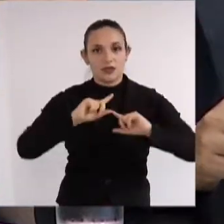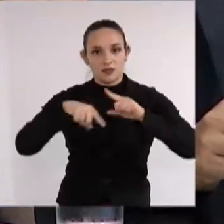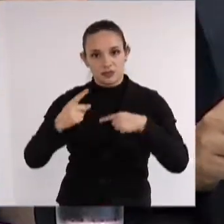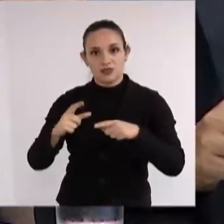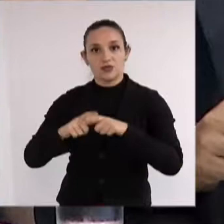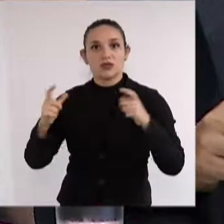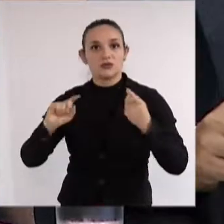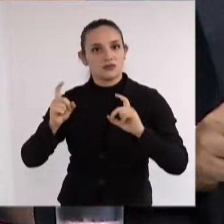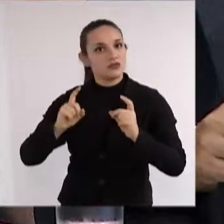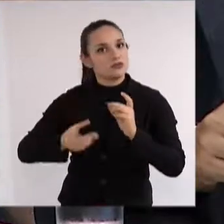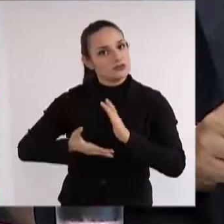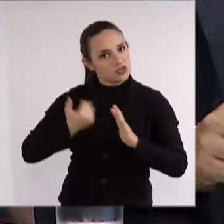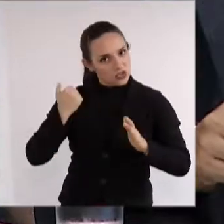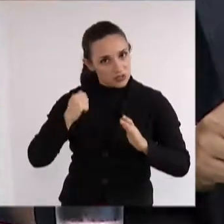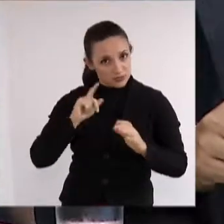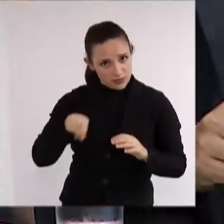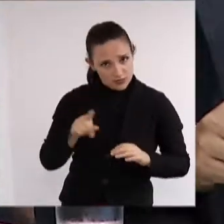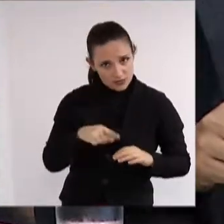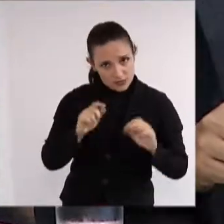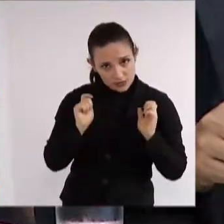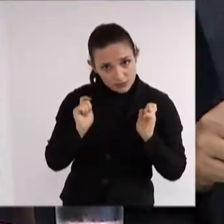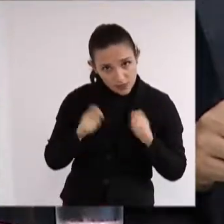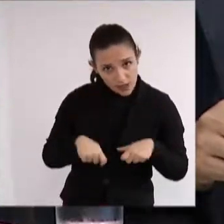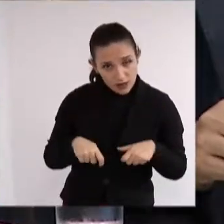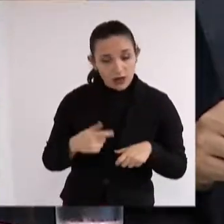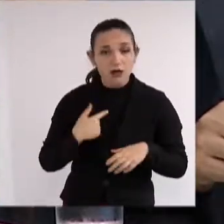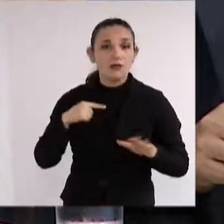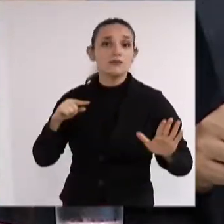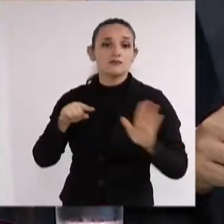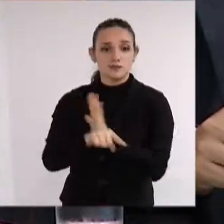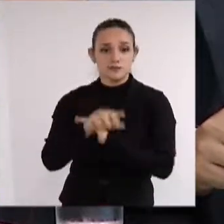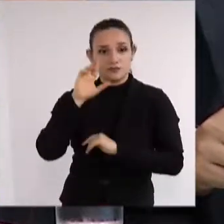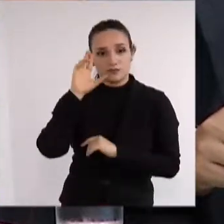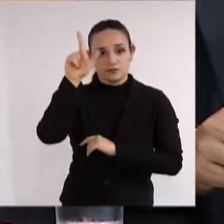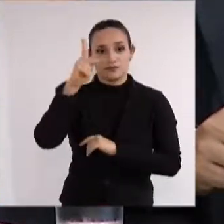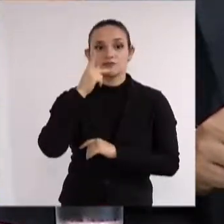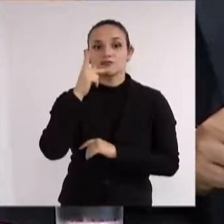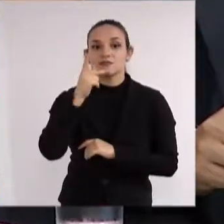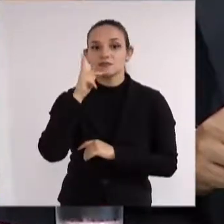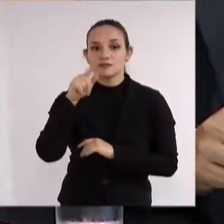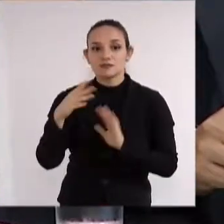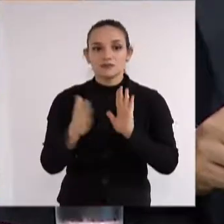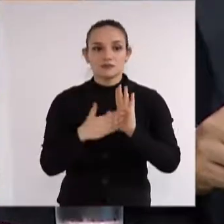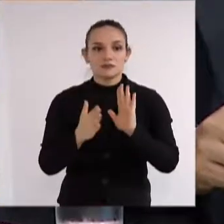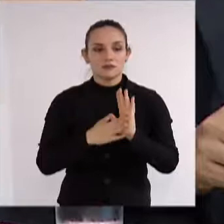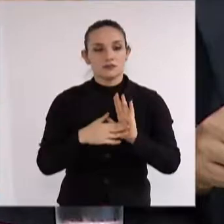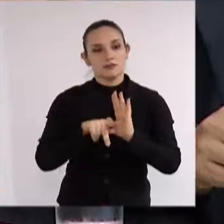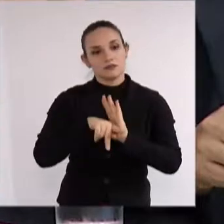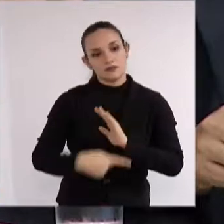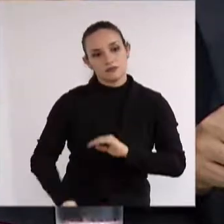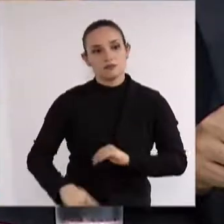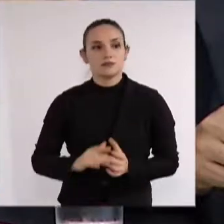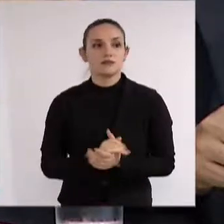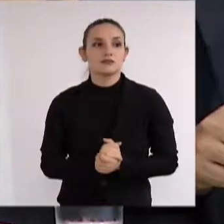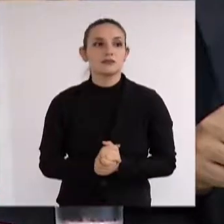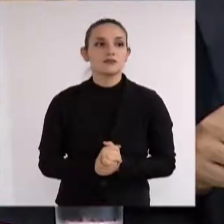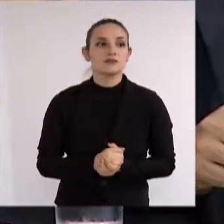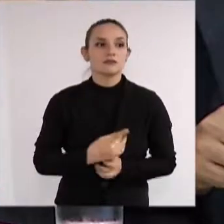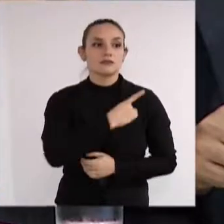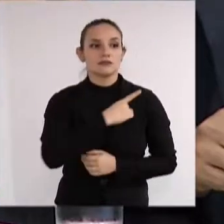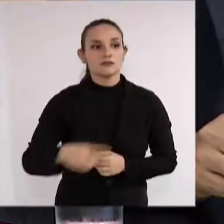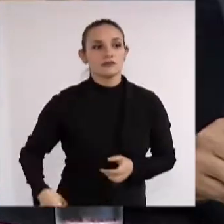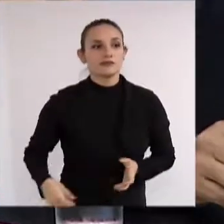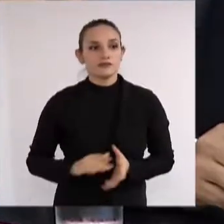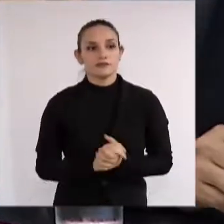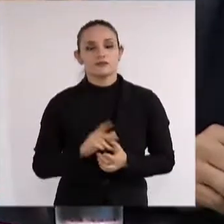expediente. Então, quero consultar as lideranças partidárias acerca da proposição apresentada pelo